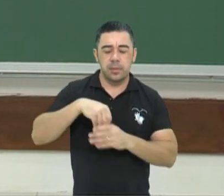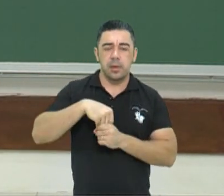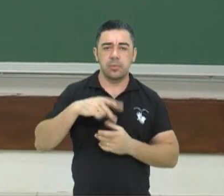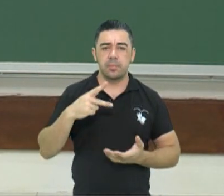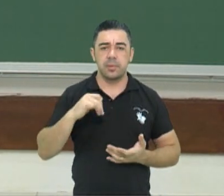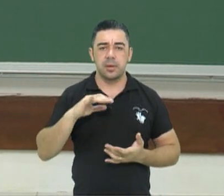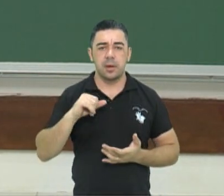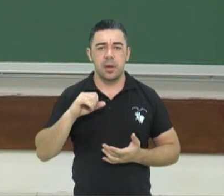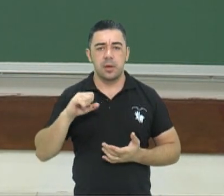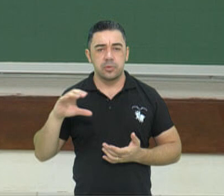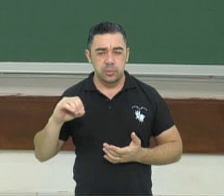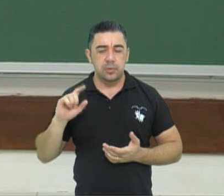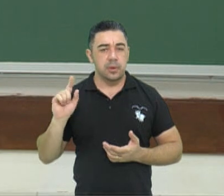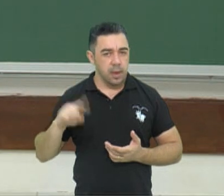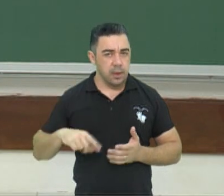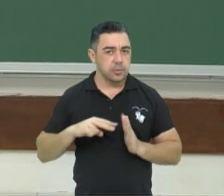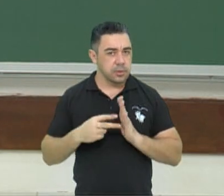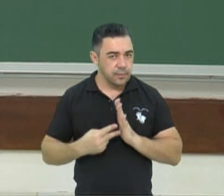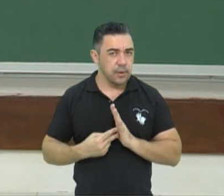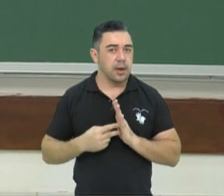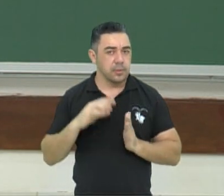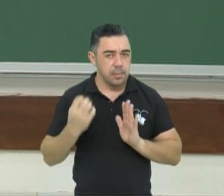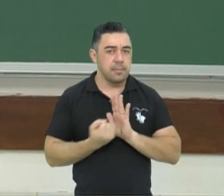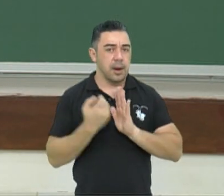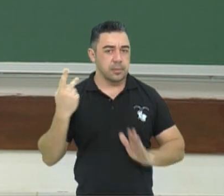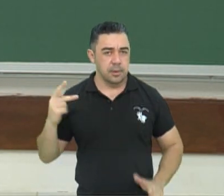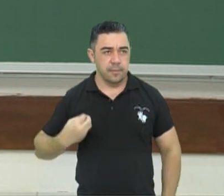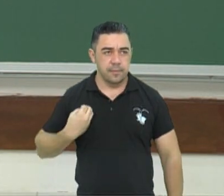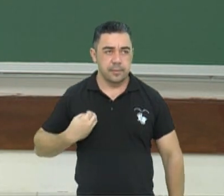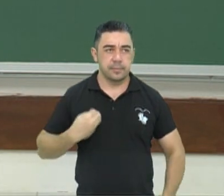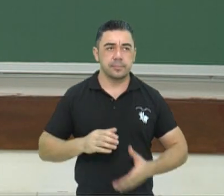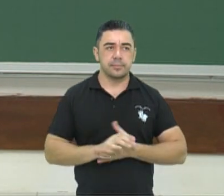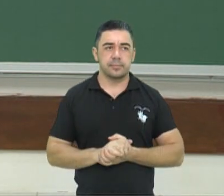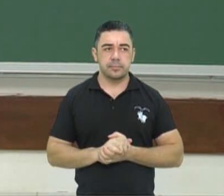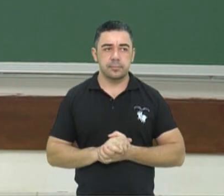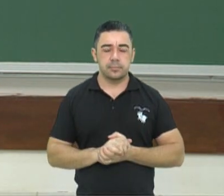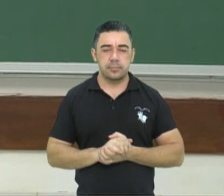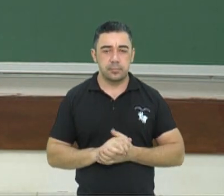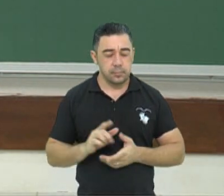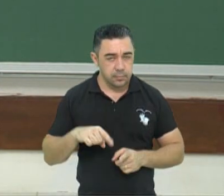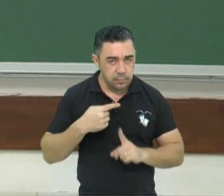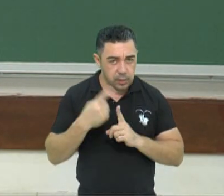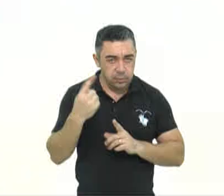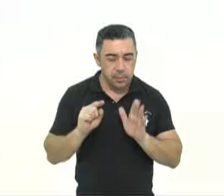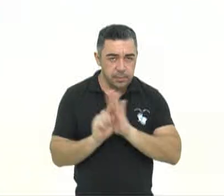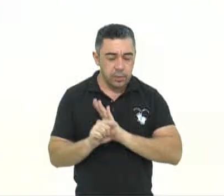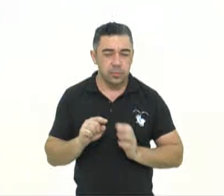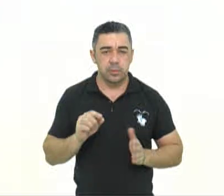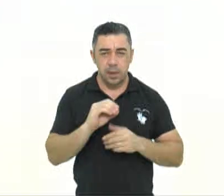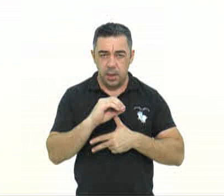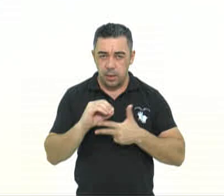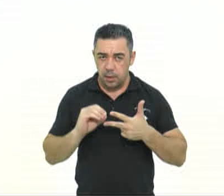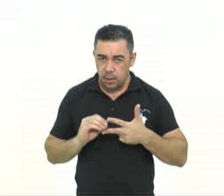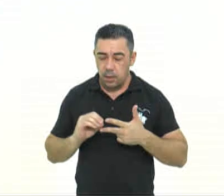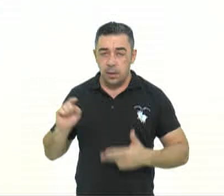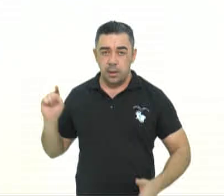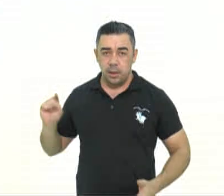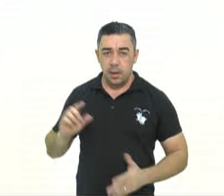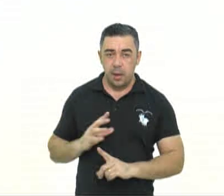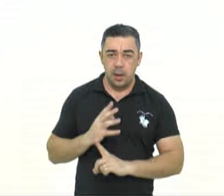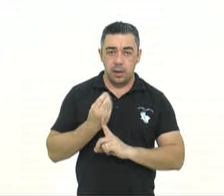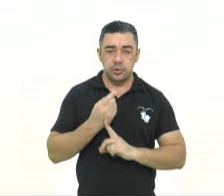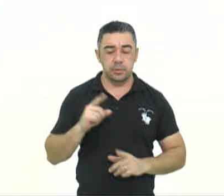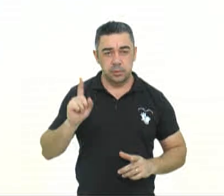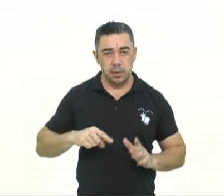performance. Foi aquilo mais significativo e o que ficou mais marcante na carreira dela. Indo em frente, mais uma questão. A artista está presente.